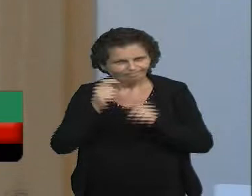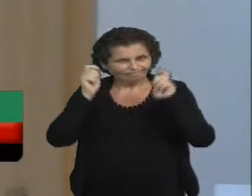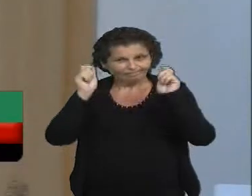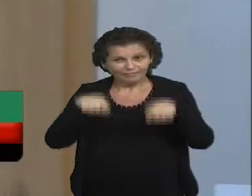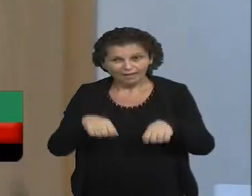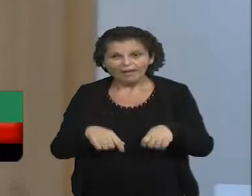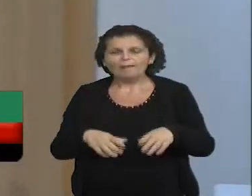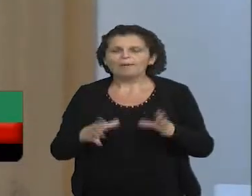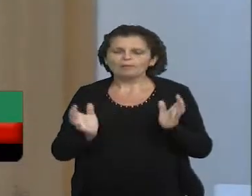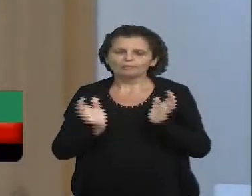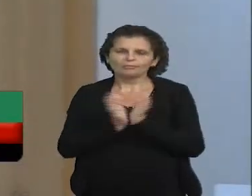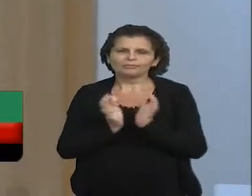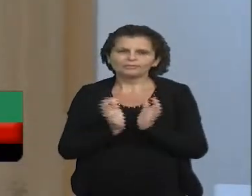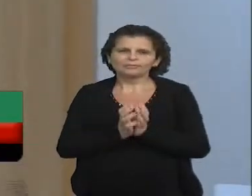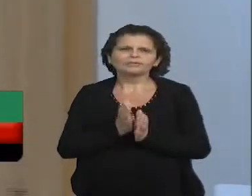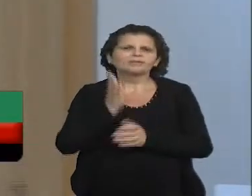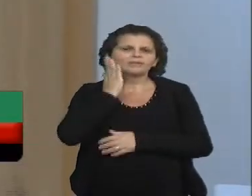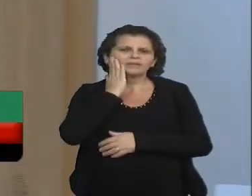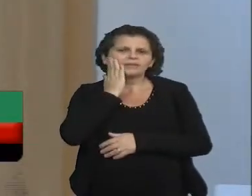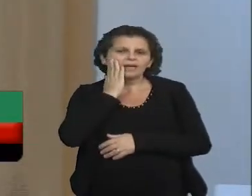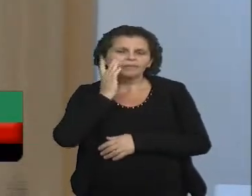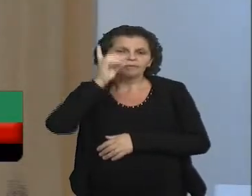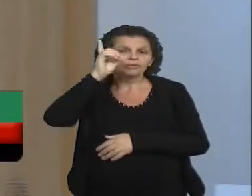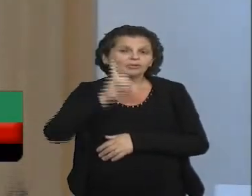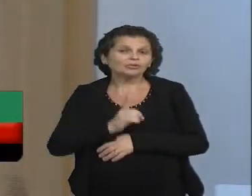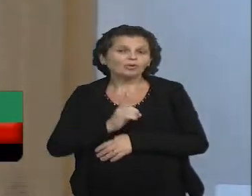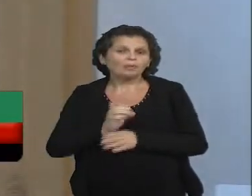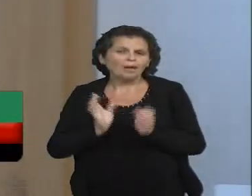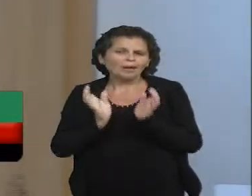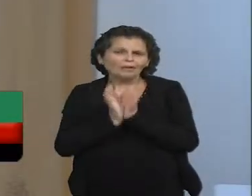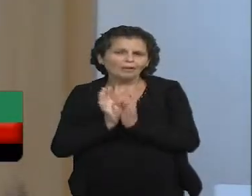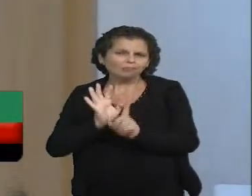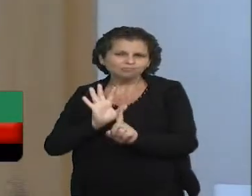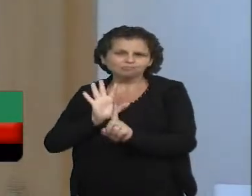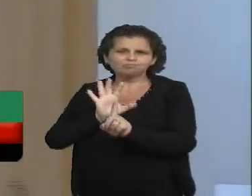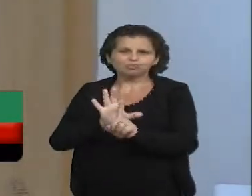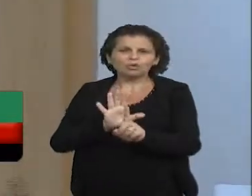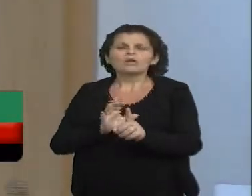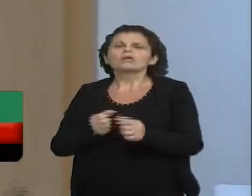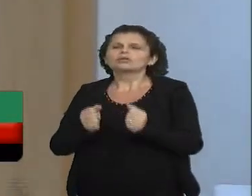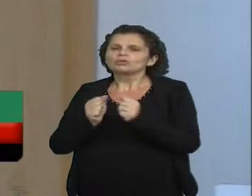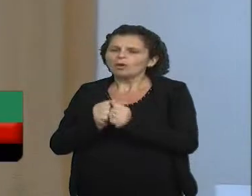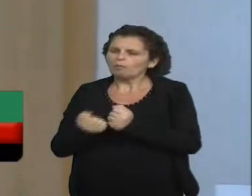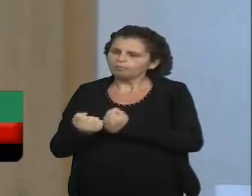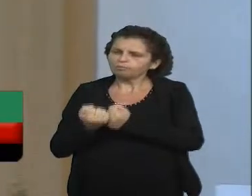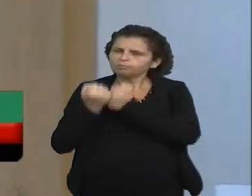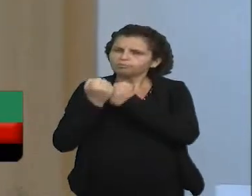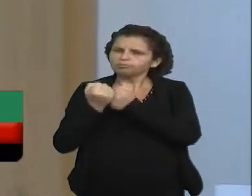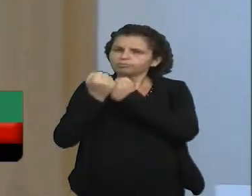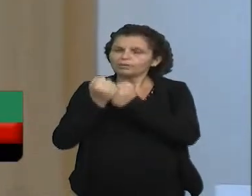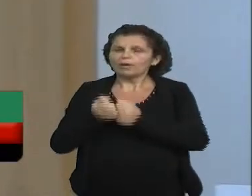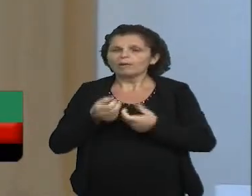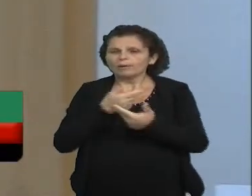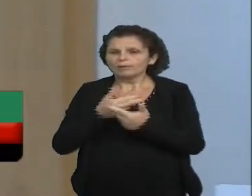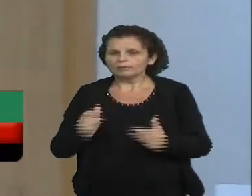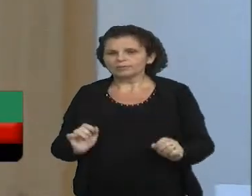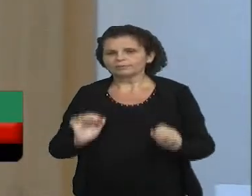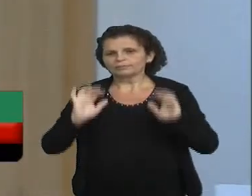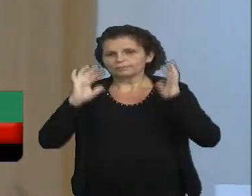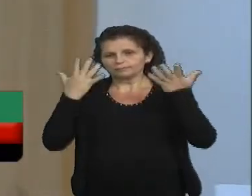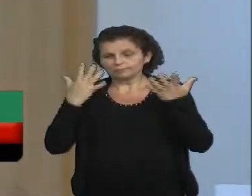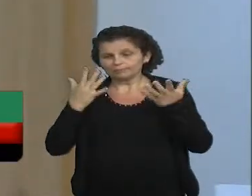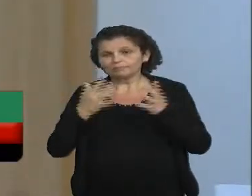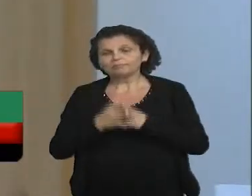E eu tenho certeza, óbvio, você está como diretor, mas tem uma equipe linda que trabalha muito para que essas coisas aconteçam,